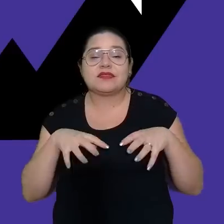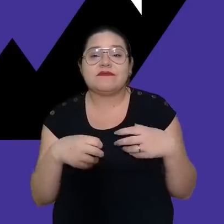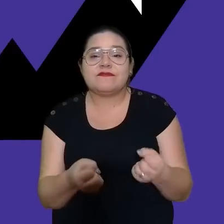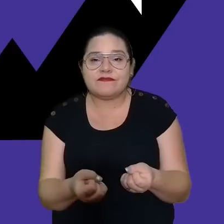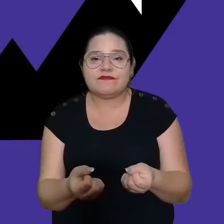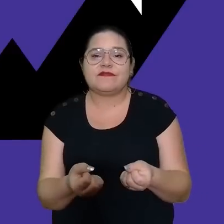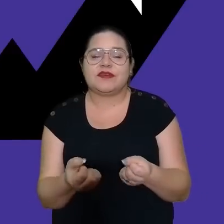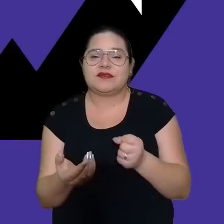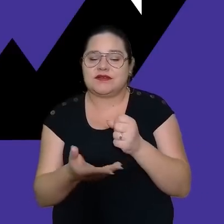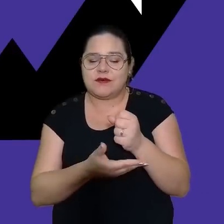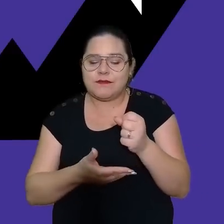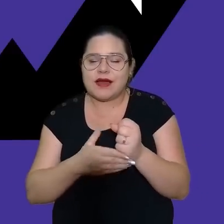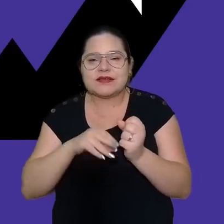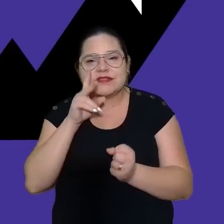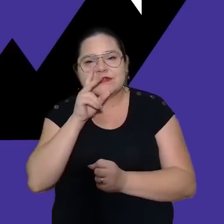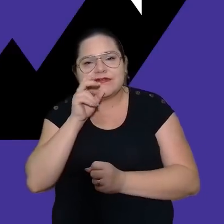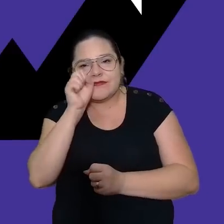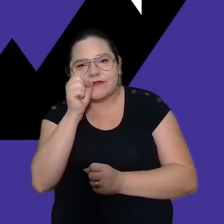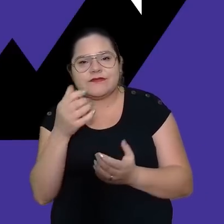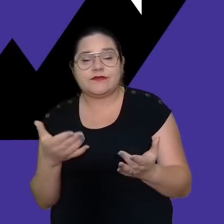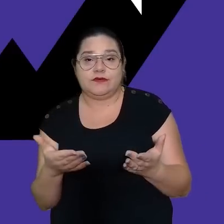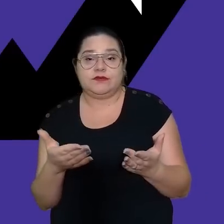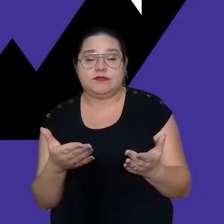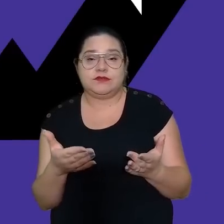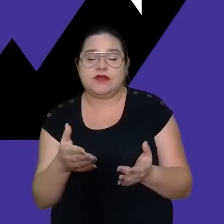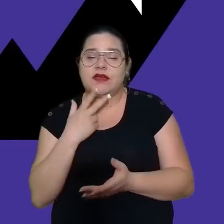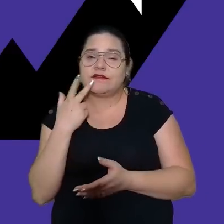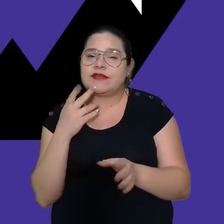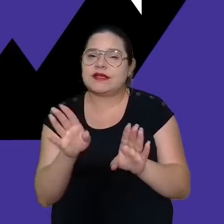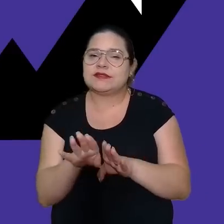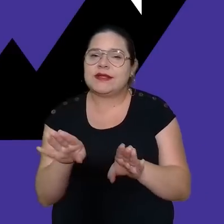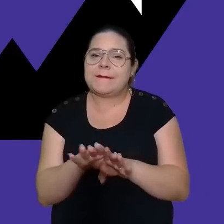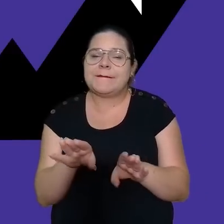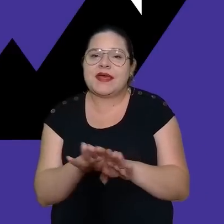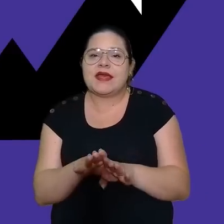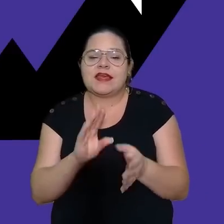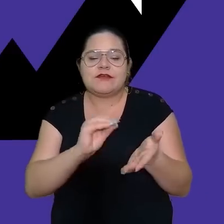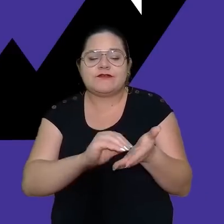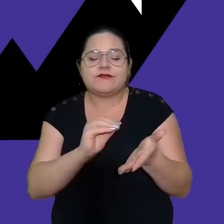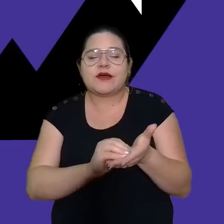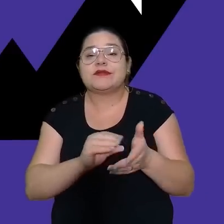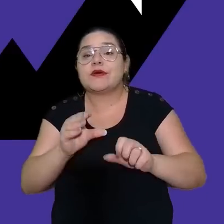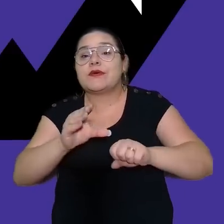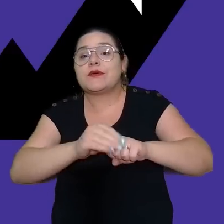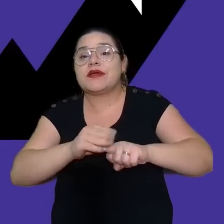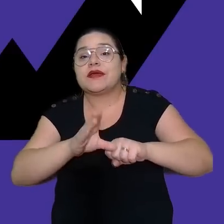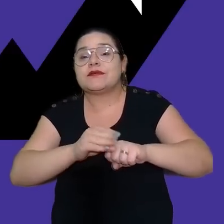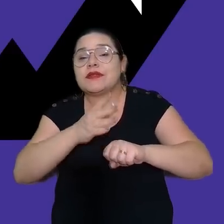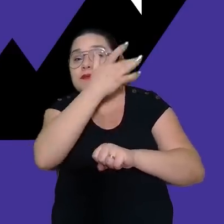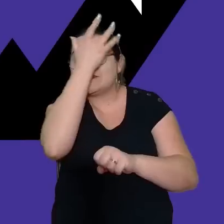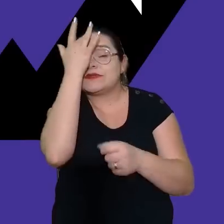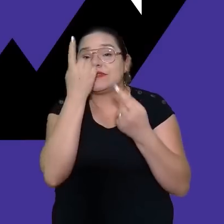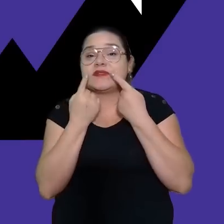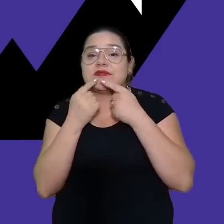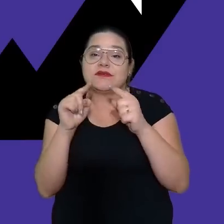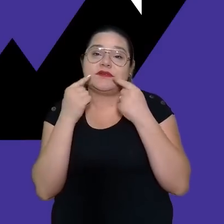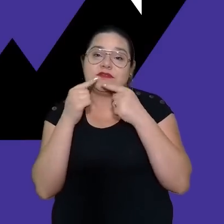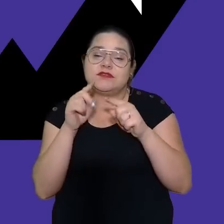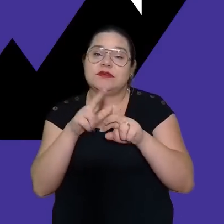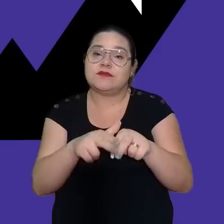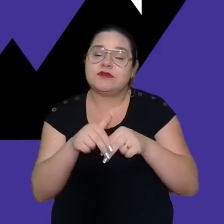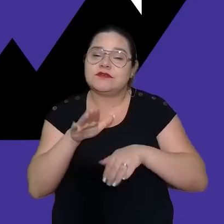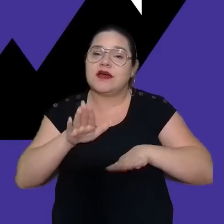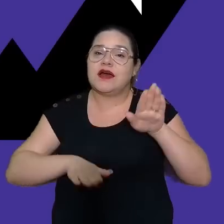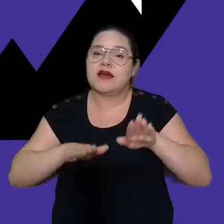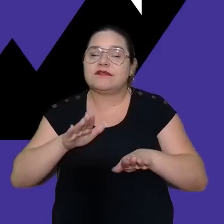consistente, e até diria que faltaria conhecimento daqueles que criticam, e por isso, às vezes, a gente diz que